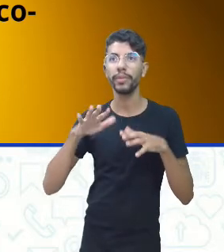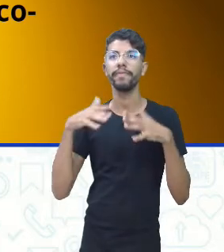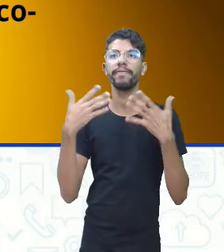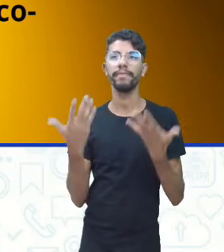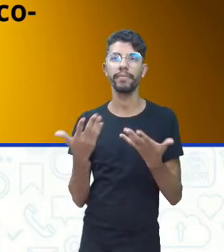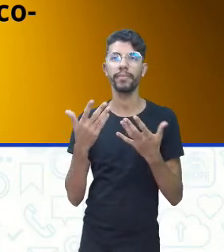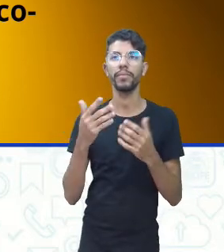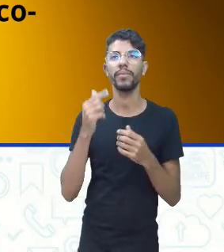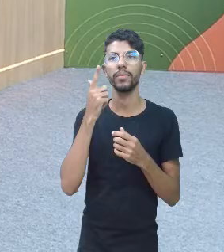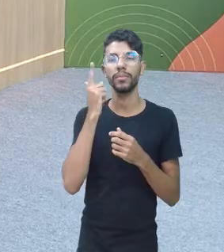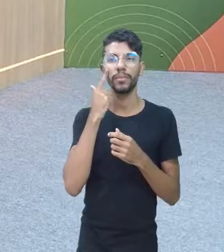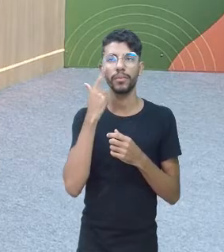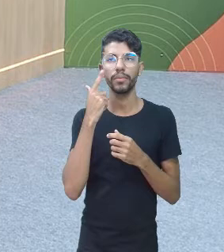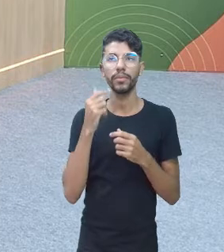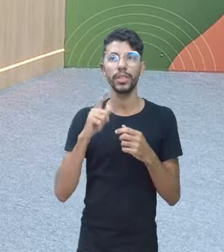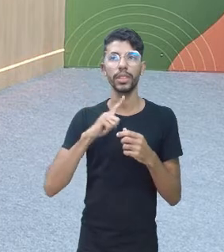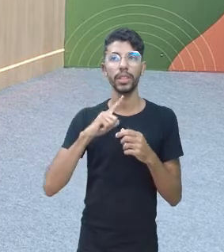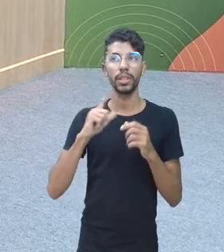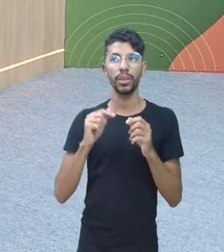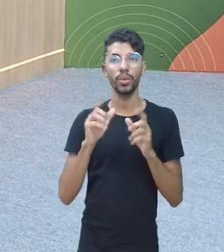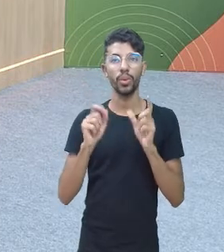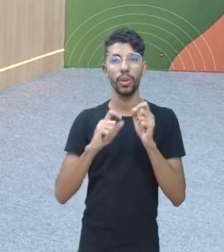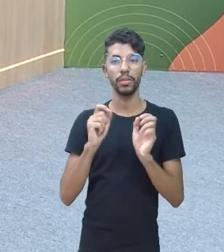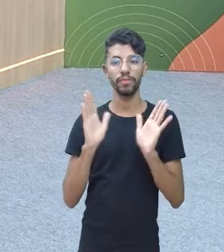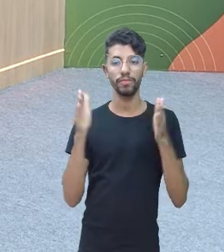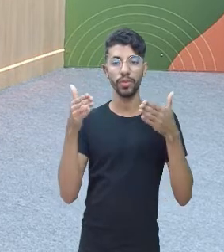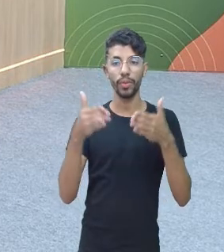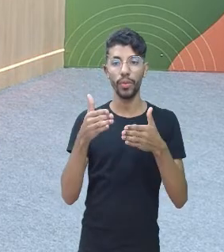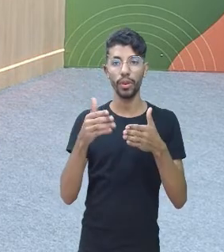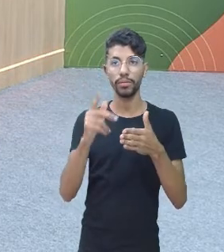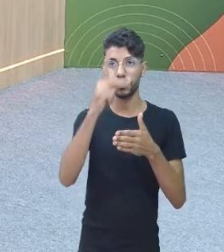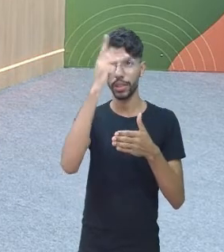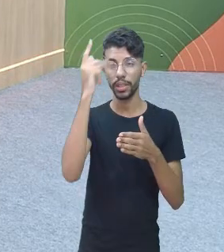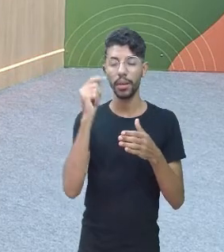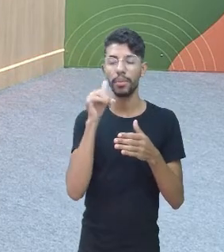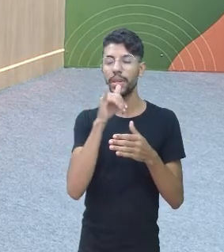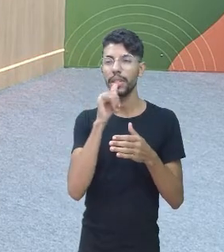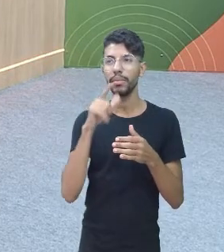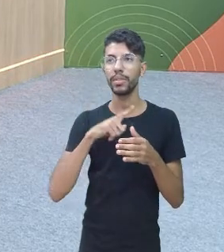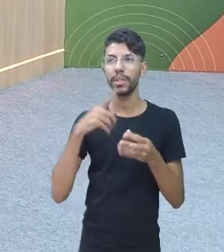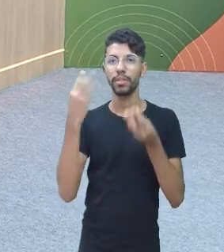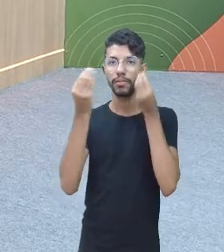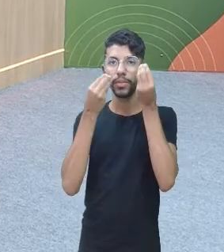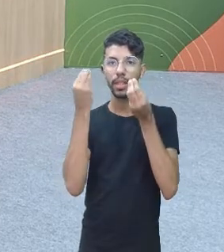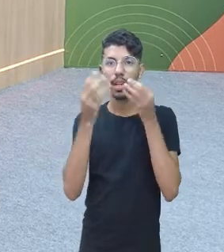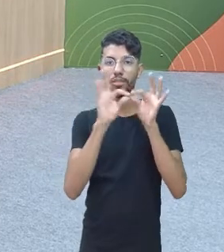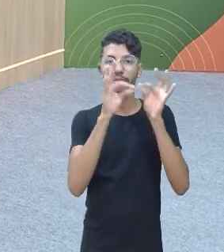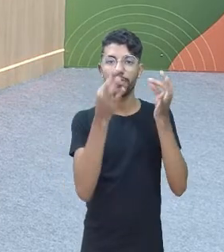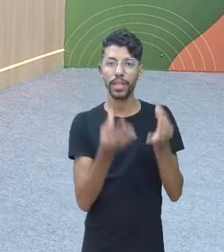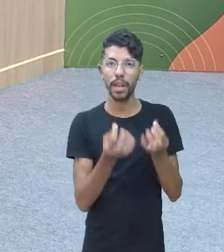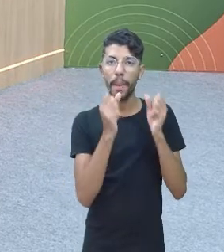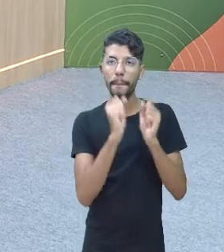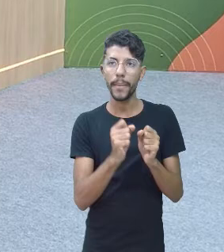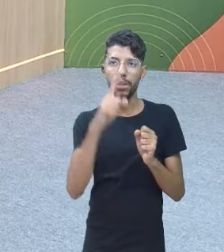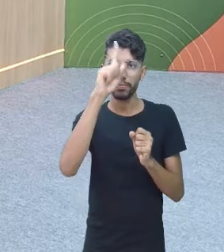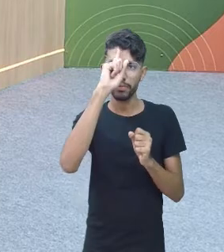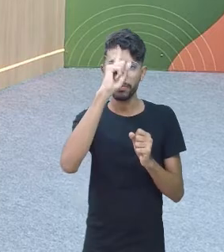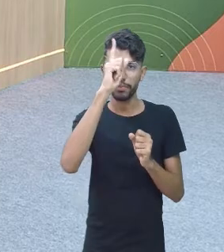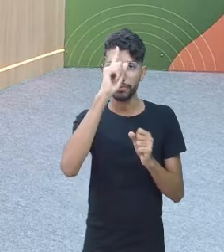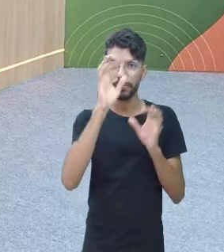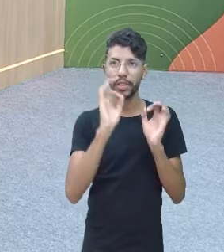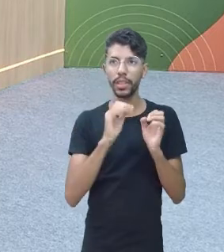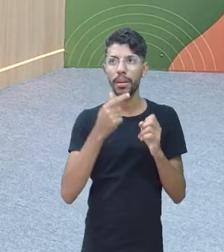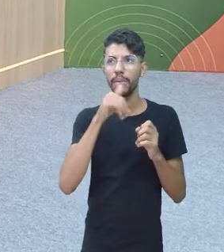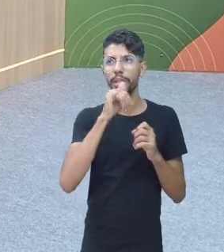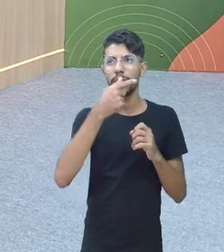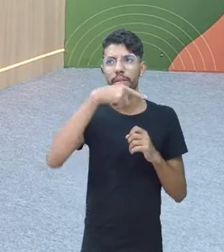público-alvo. Então, por exemplo, eu tenho, voltando aí no exemplo das maquiagens, eu tenho uma maquiagem simples que pode servir para o meu dia a dia, para